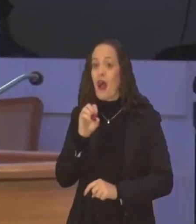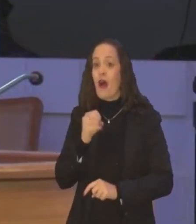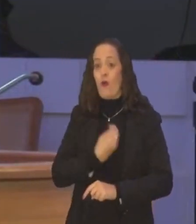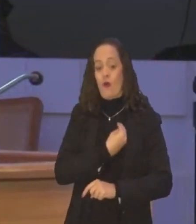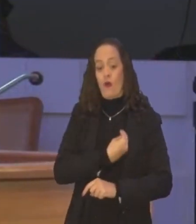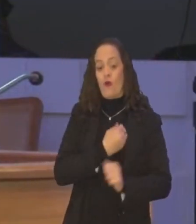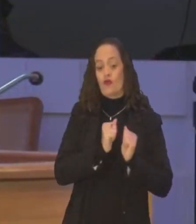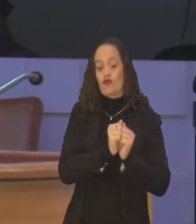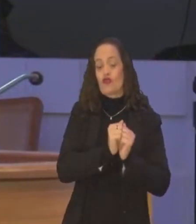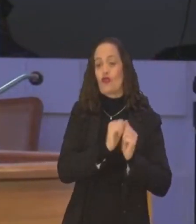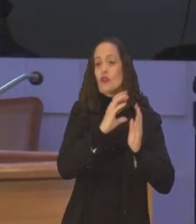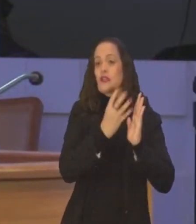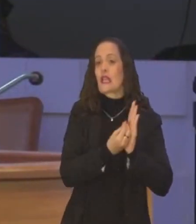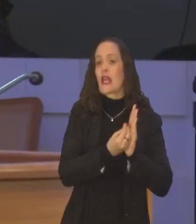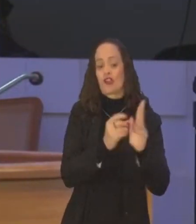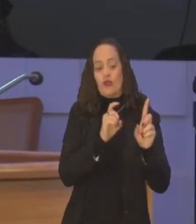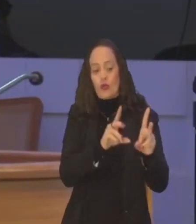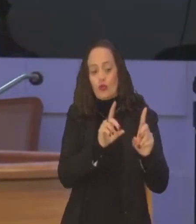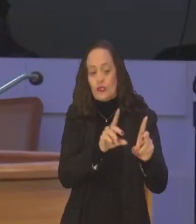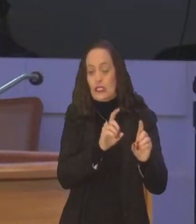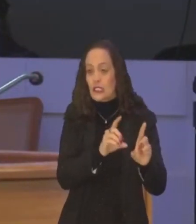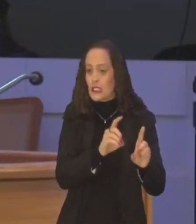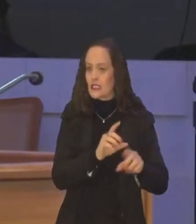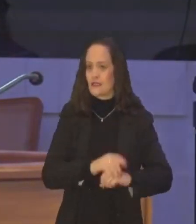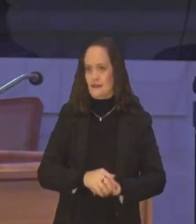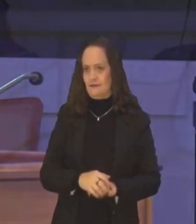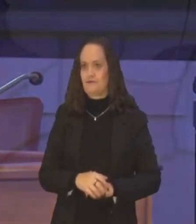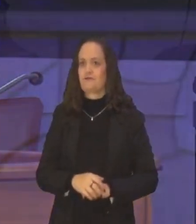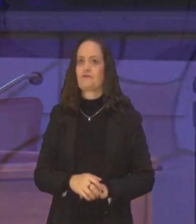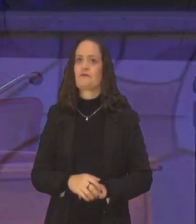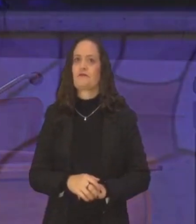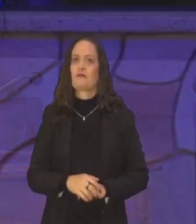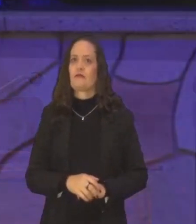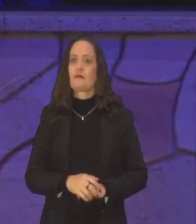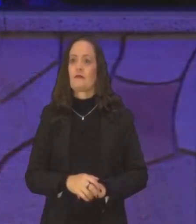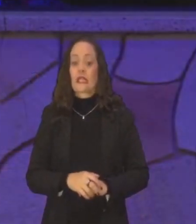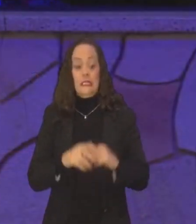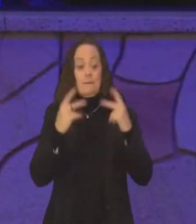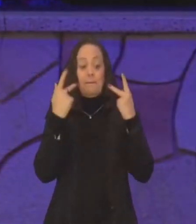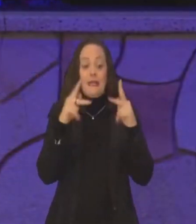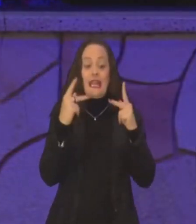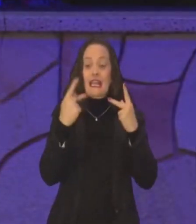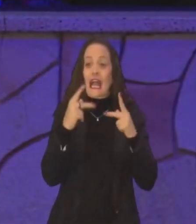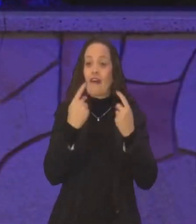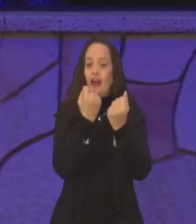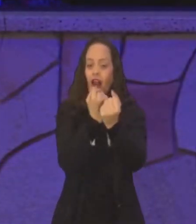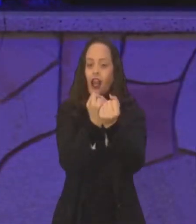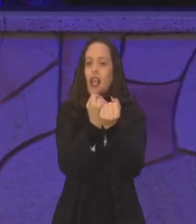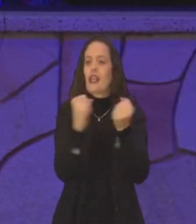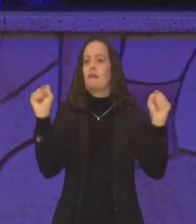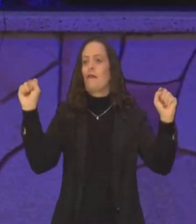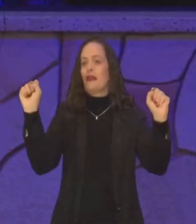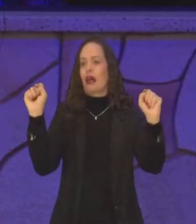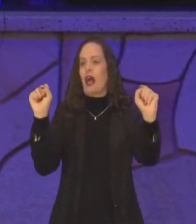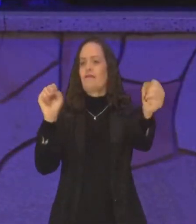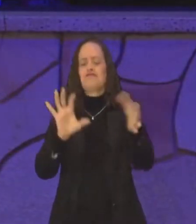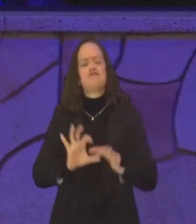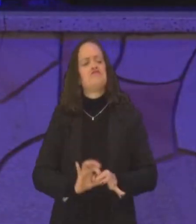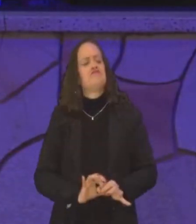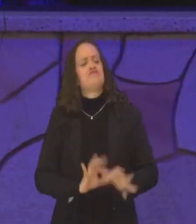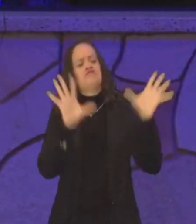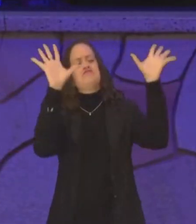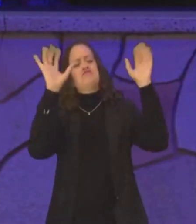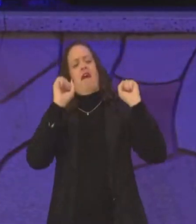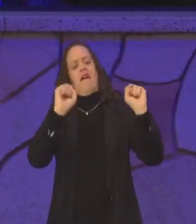e também a doutrina dos nicolaítas, que também pregavam a liberdade, a liberalidade